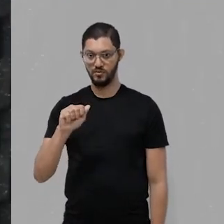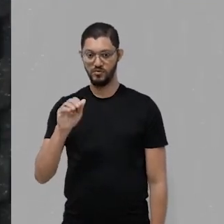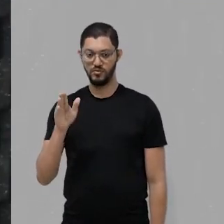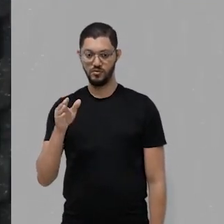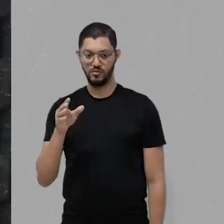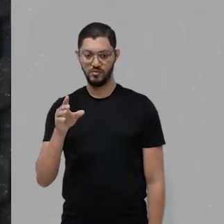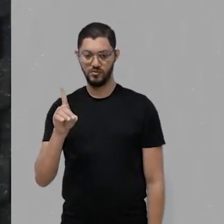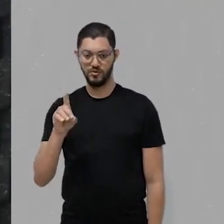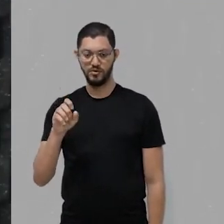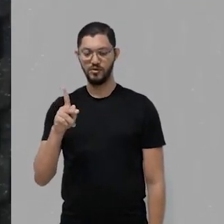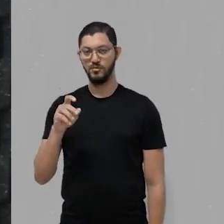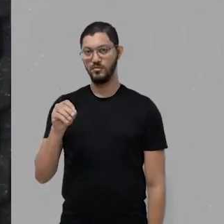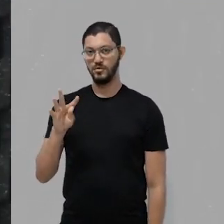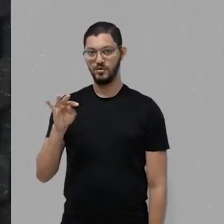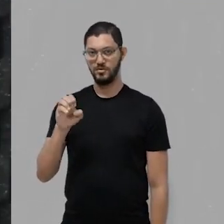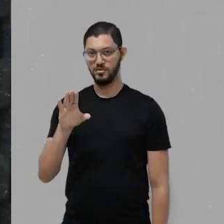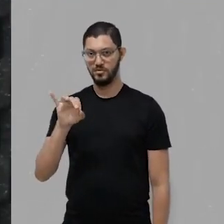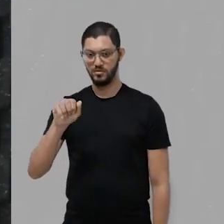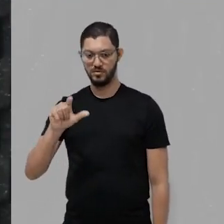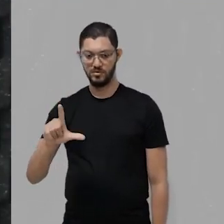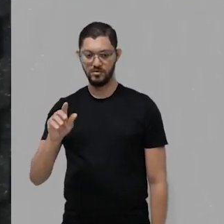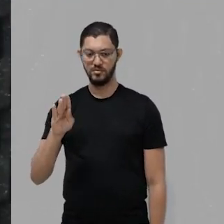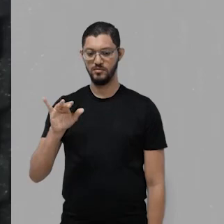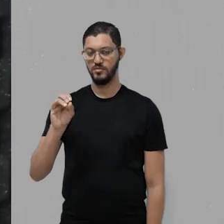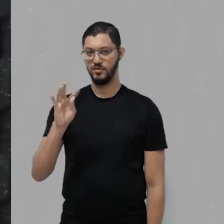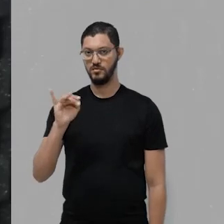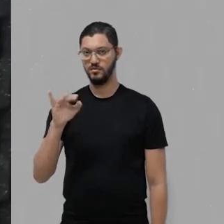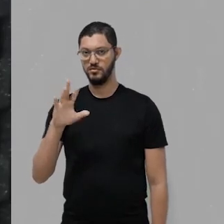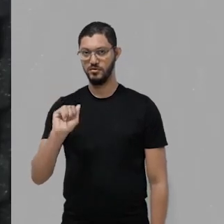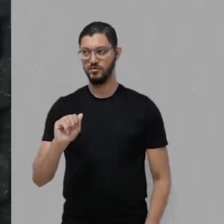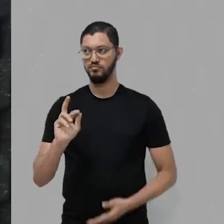biótico. O que ela representa,